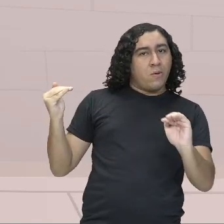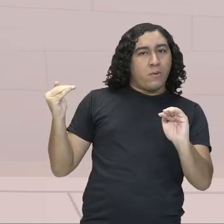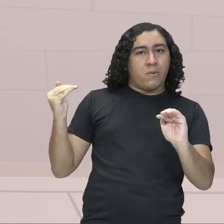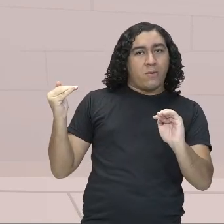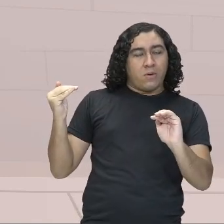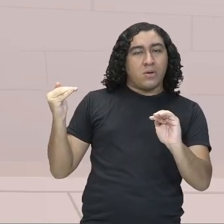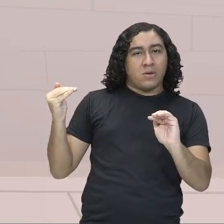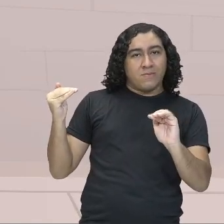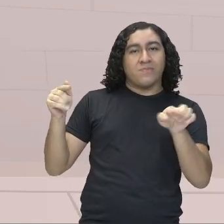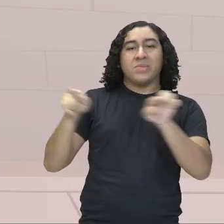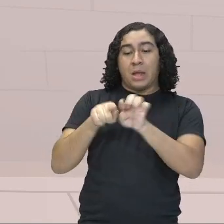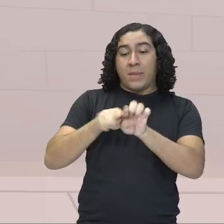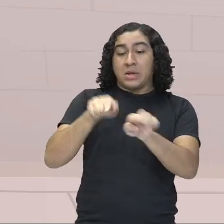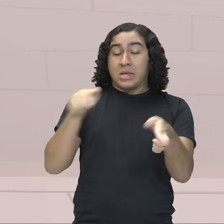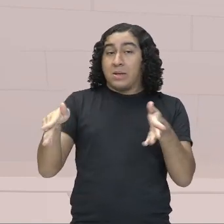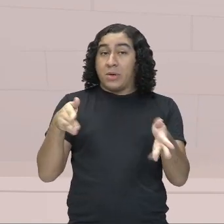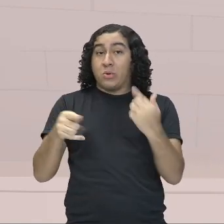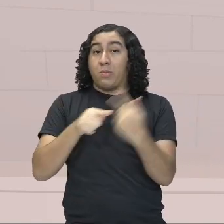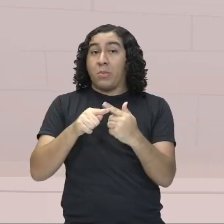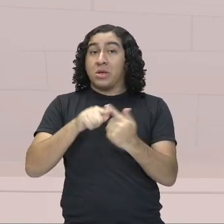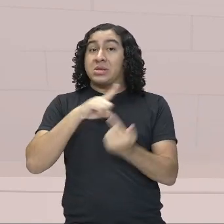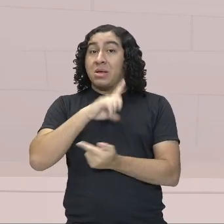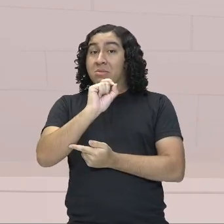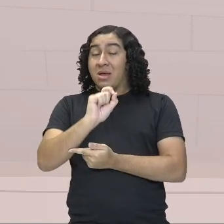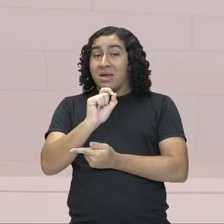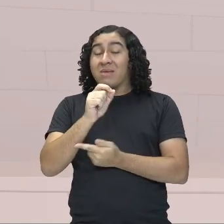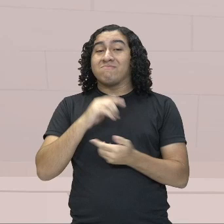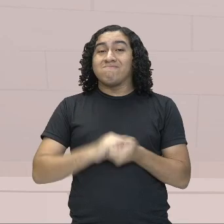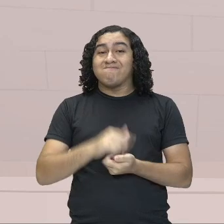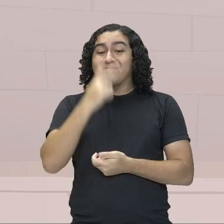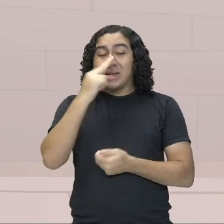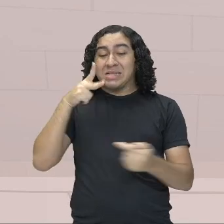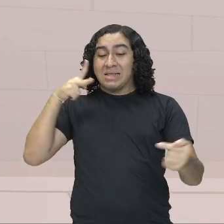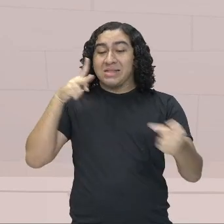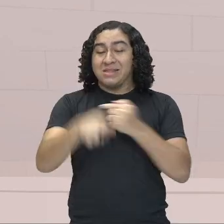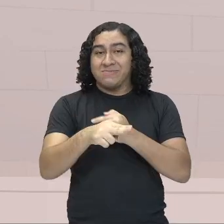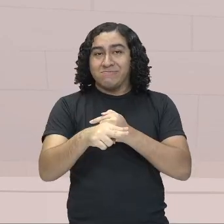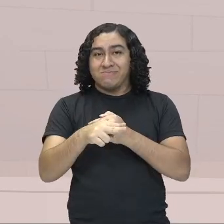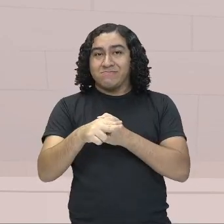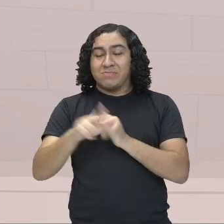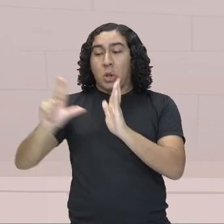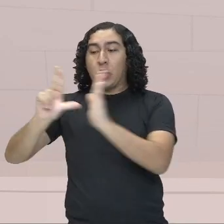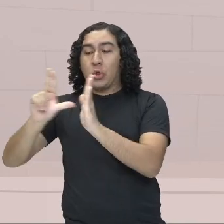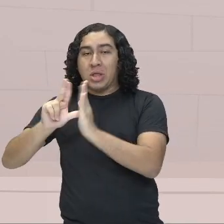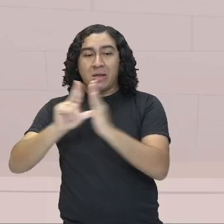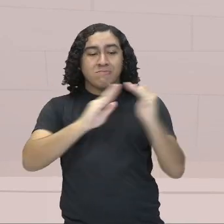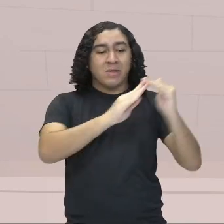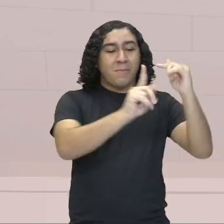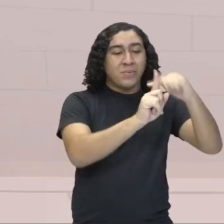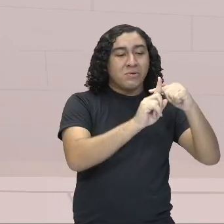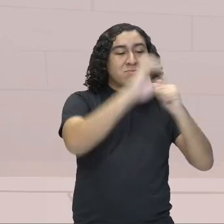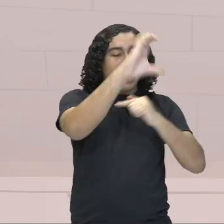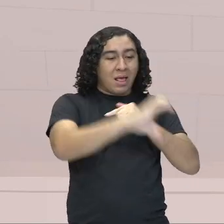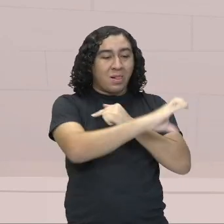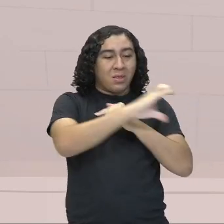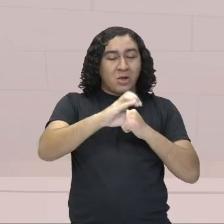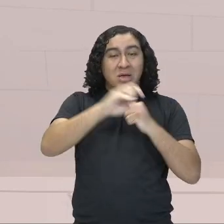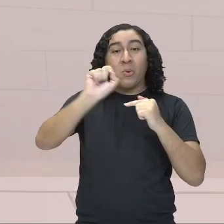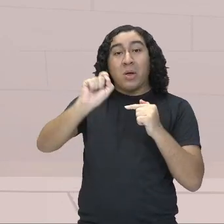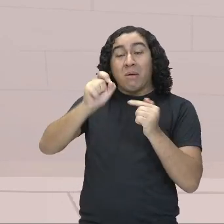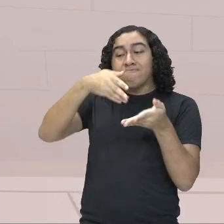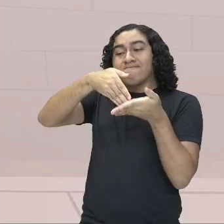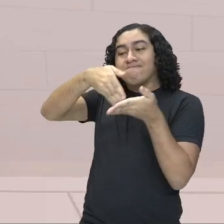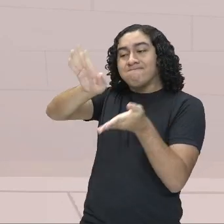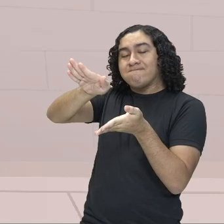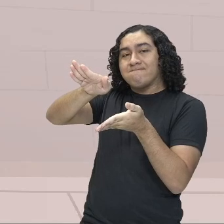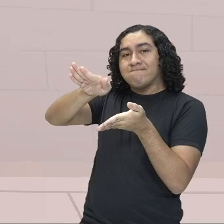muito tempo, até porque vai acabar tendo rompimento com a Igreja Católica com a sua excomunhão. Ou seja, ele foi expulso da